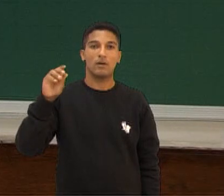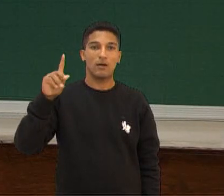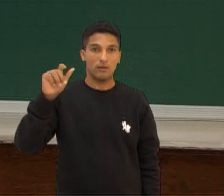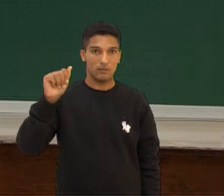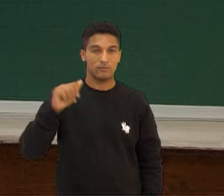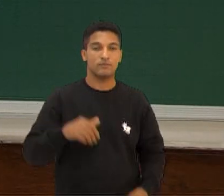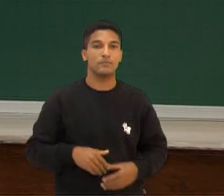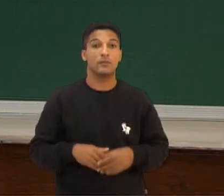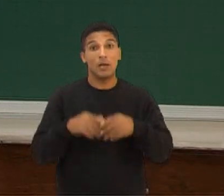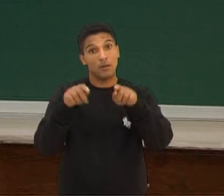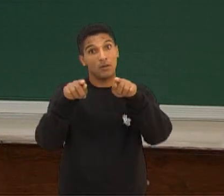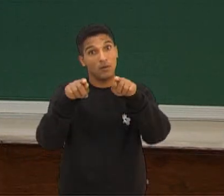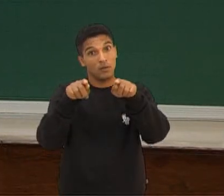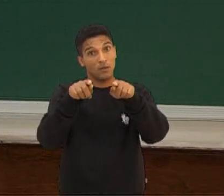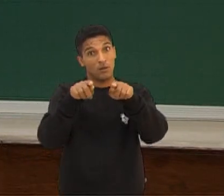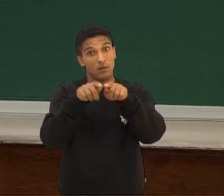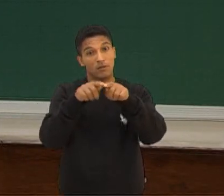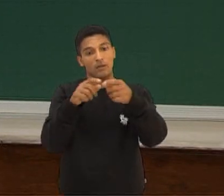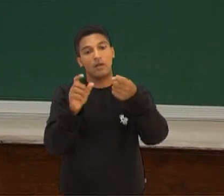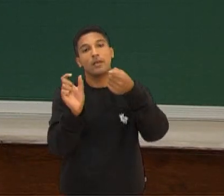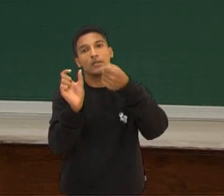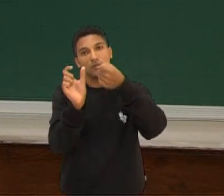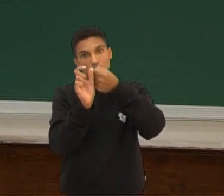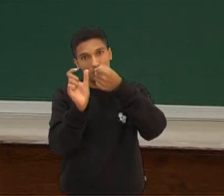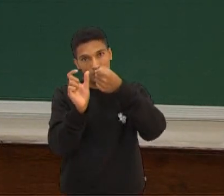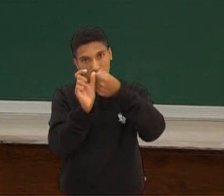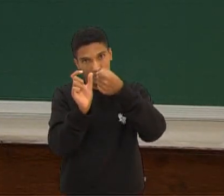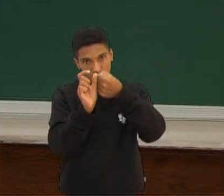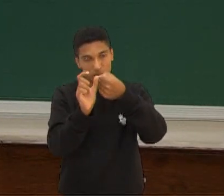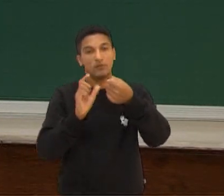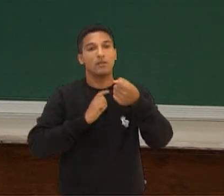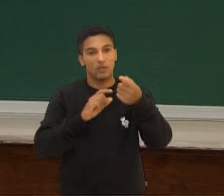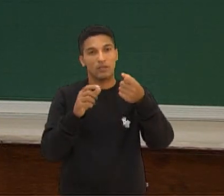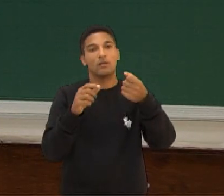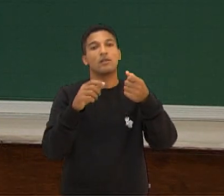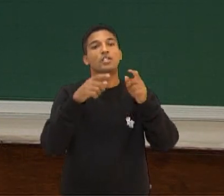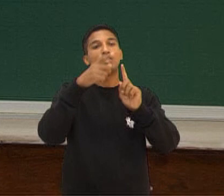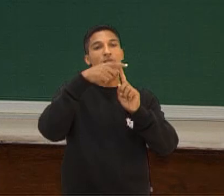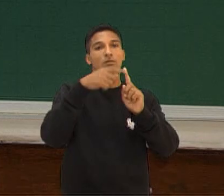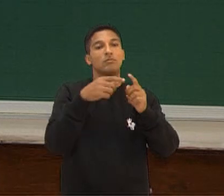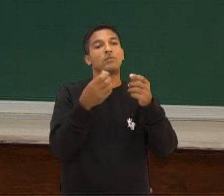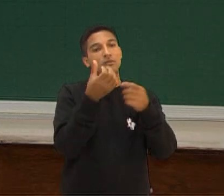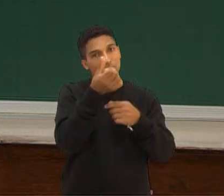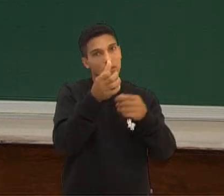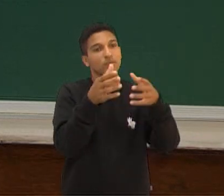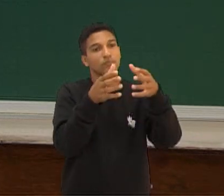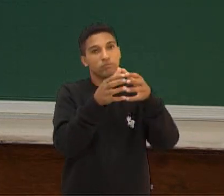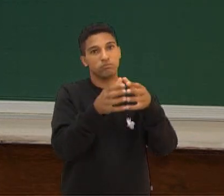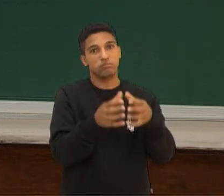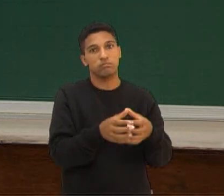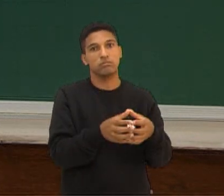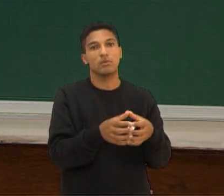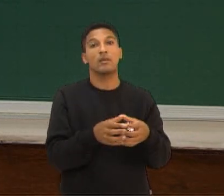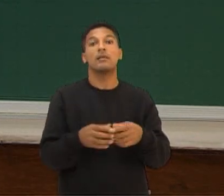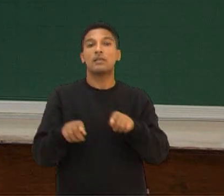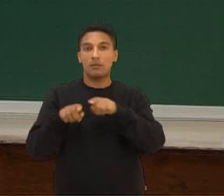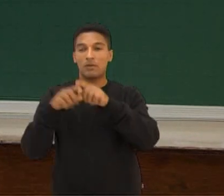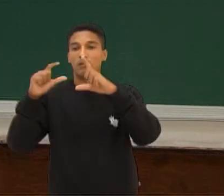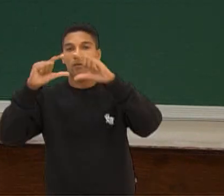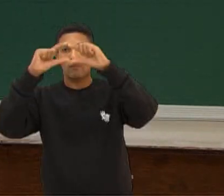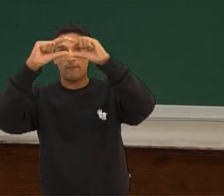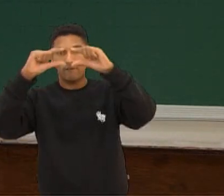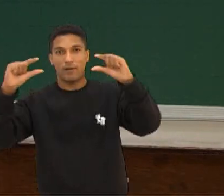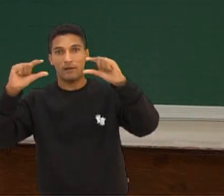subordinadas substantiva, a 6 ali, que faz o papel de substantivo. Verificamos ali as adjetivas,